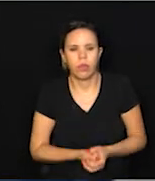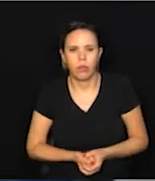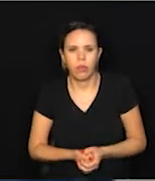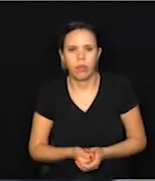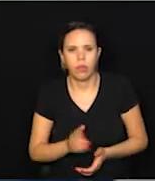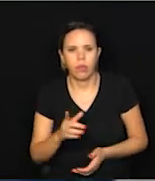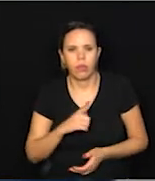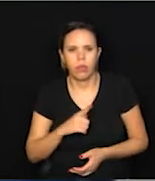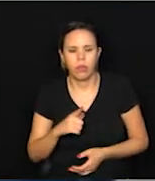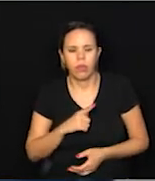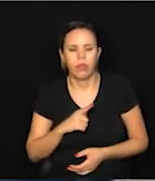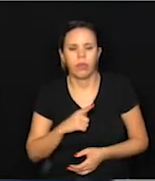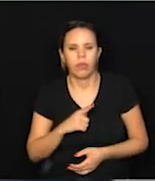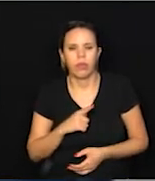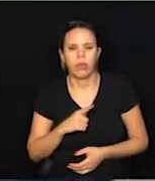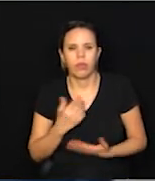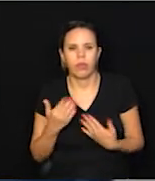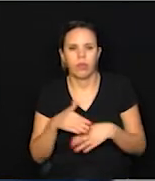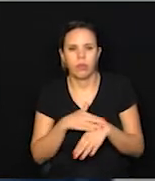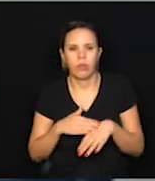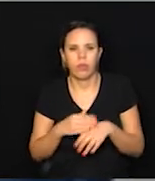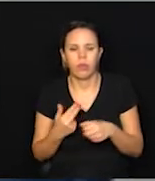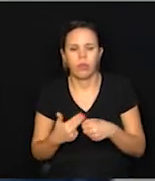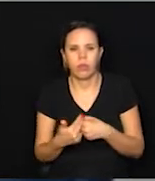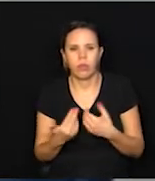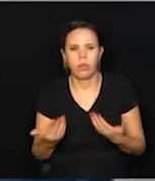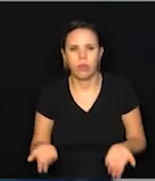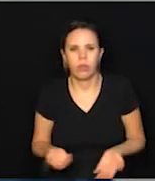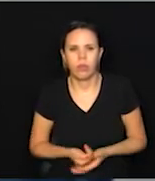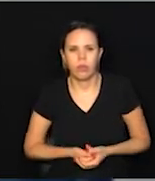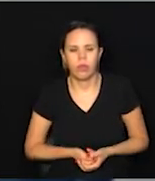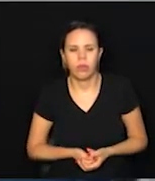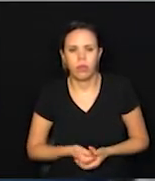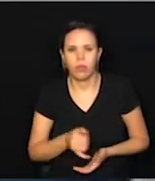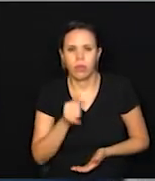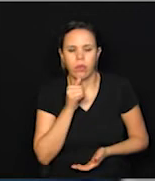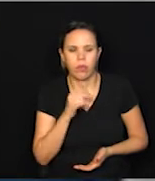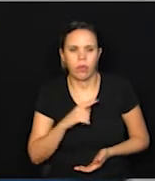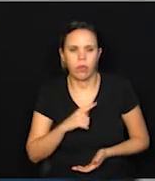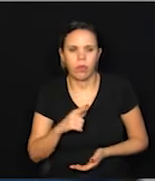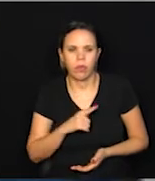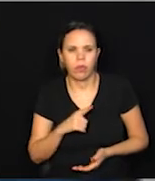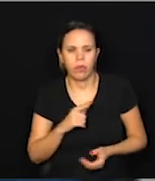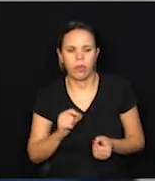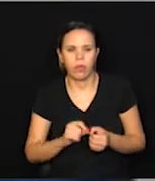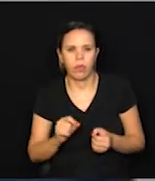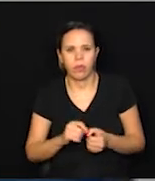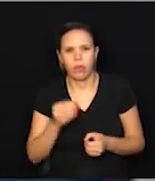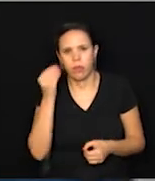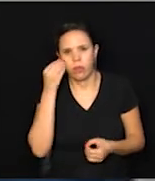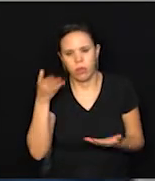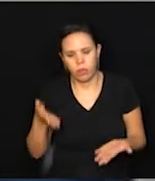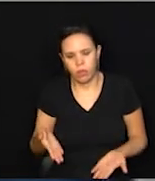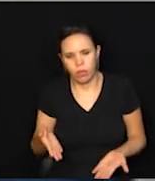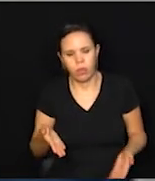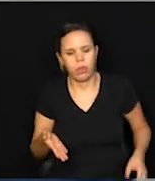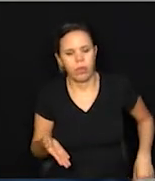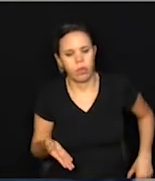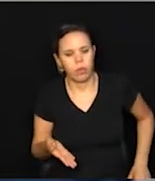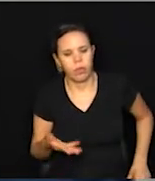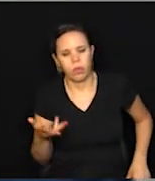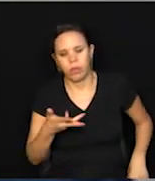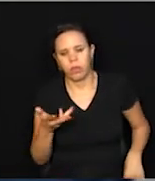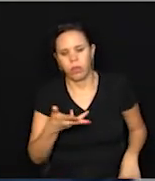Existe uma articulação, uma conversa com a Unicamp, que, por exemplo, tem condição de fazer esses testes aqui mesmo, para